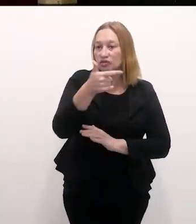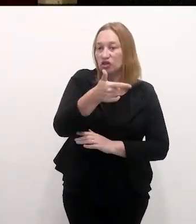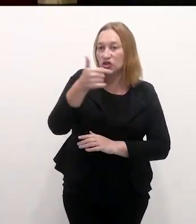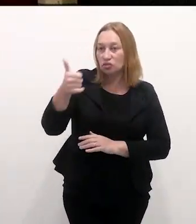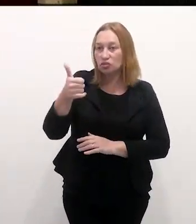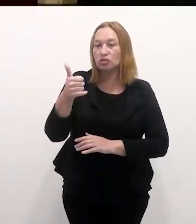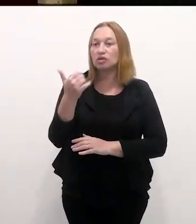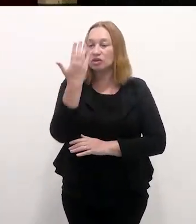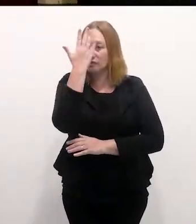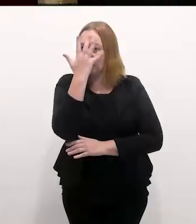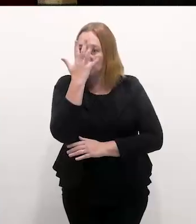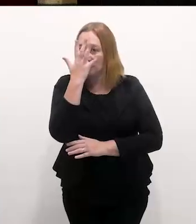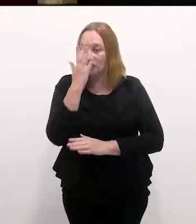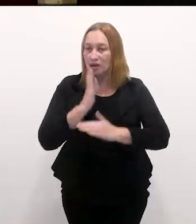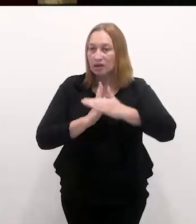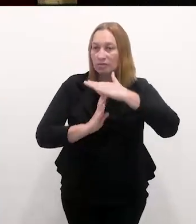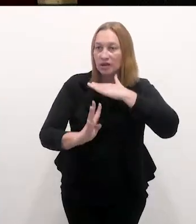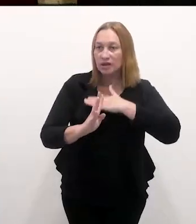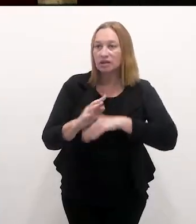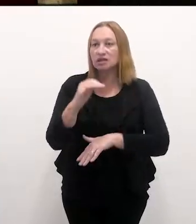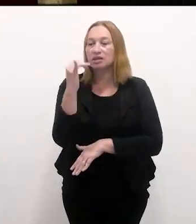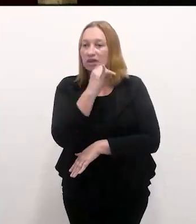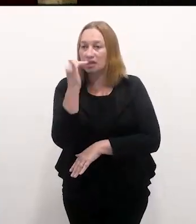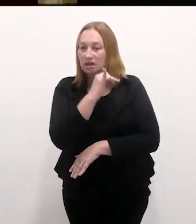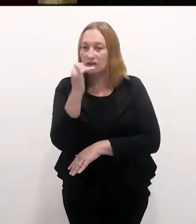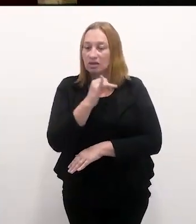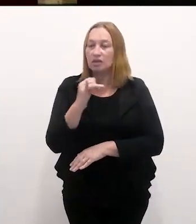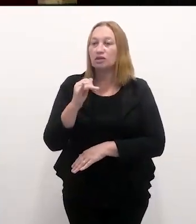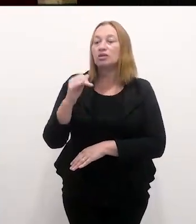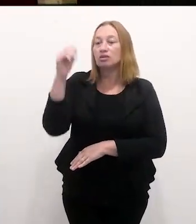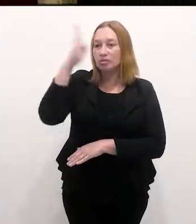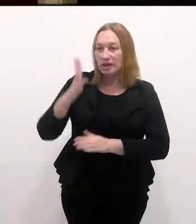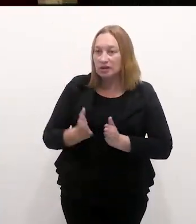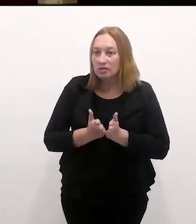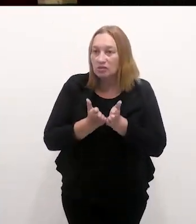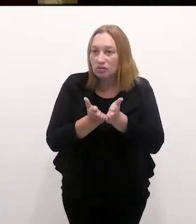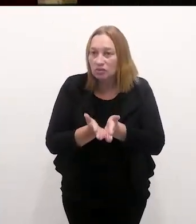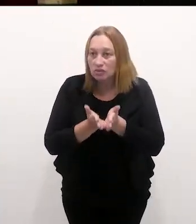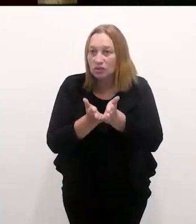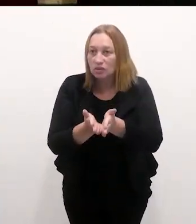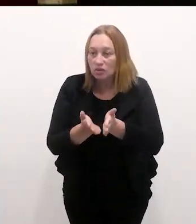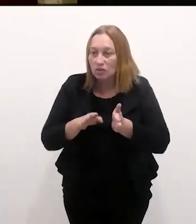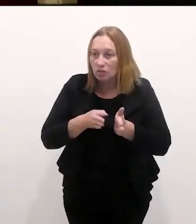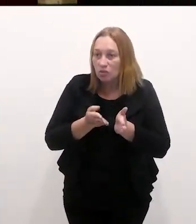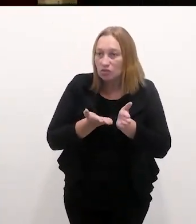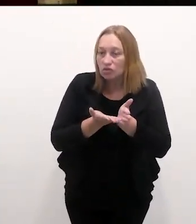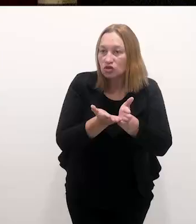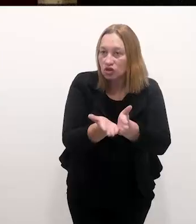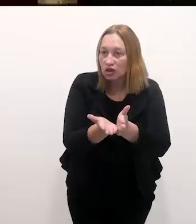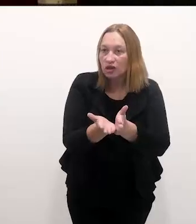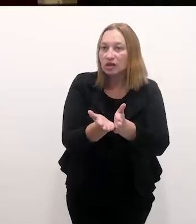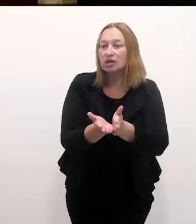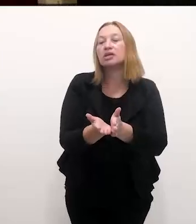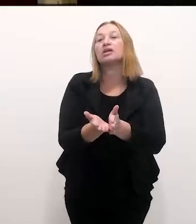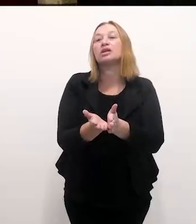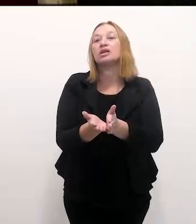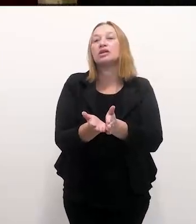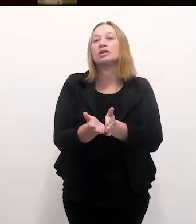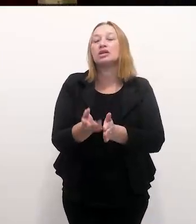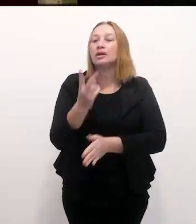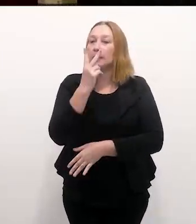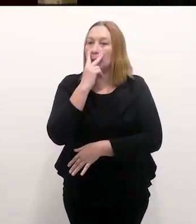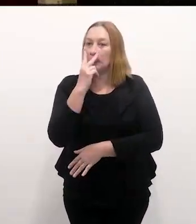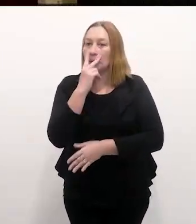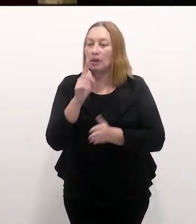marcamos o dia 21 de fevereiro com a data do imigrante italiano no Brasil, pelo navio La Sofia, que quando chega a Vitória e tem um desembarque dos